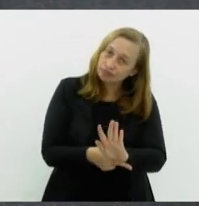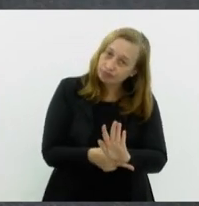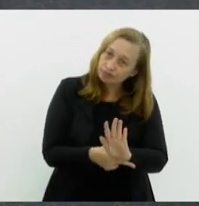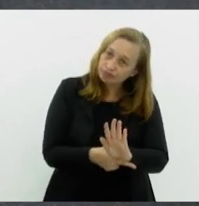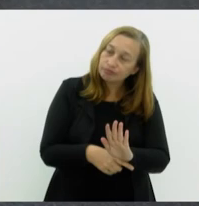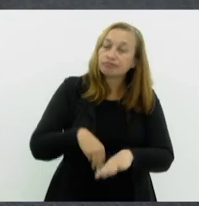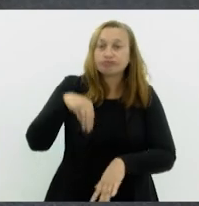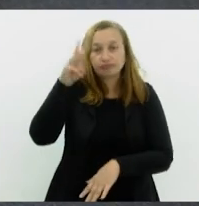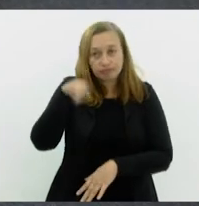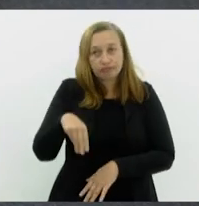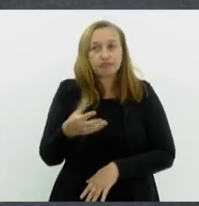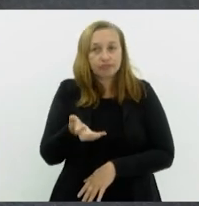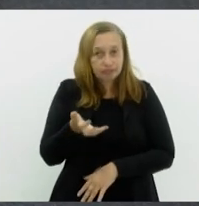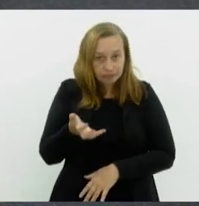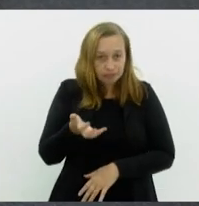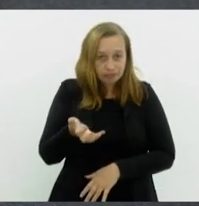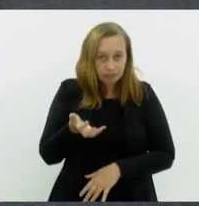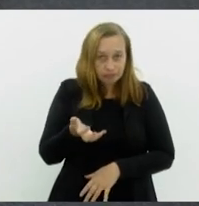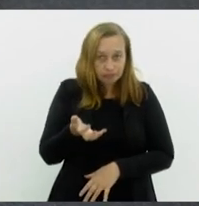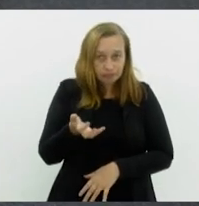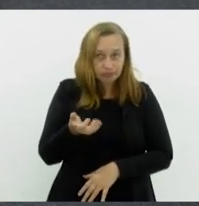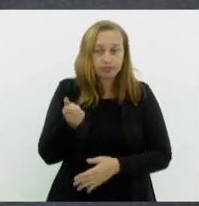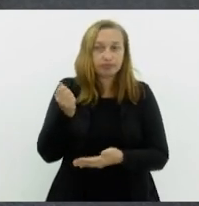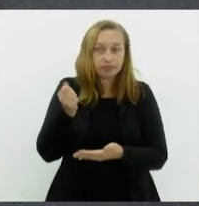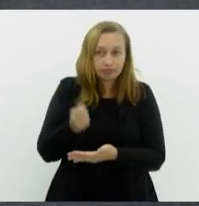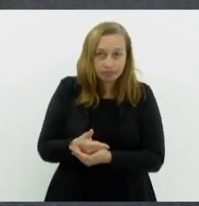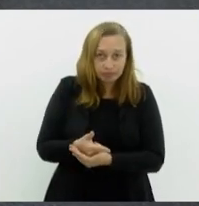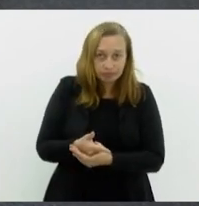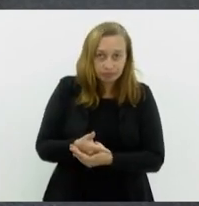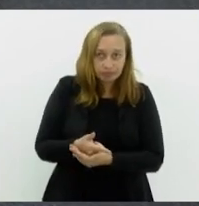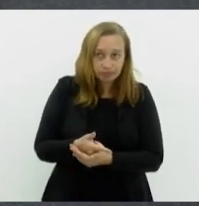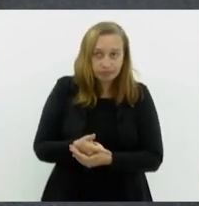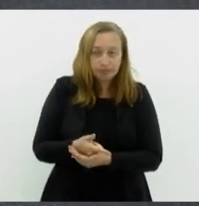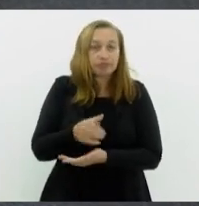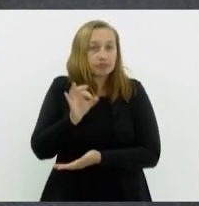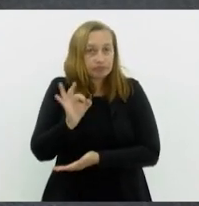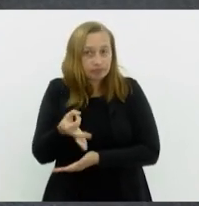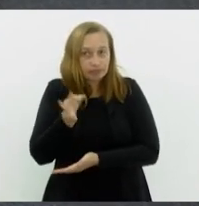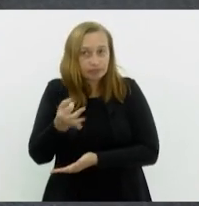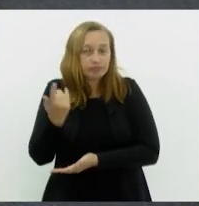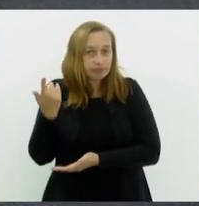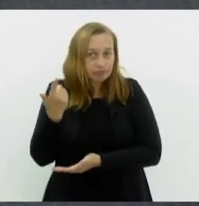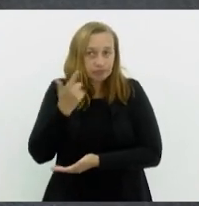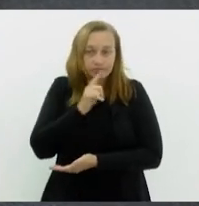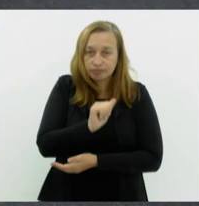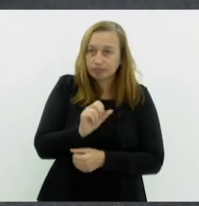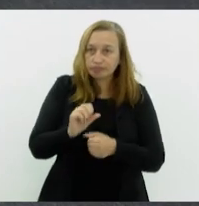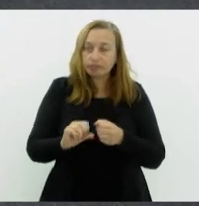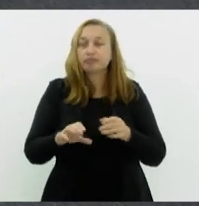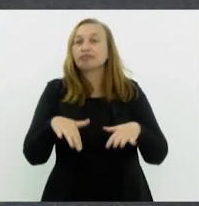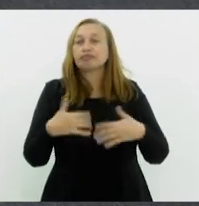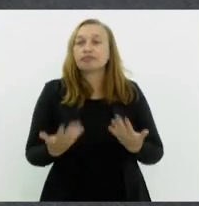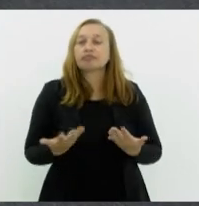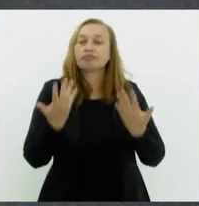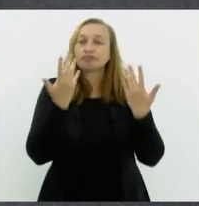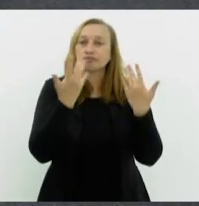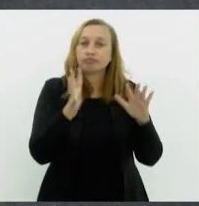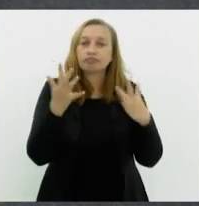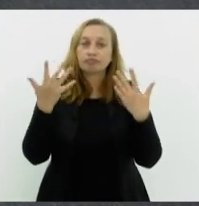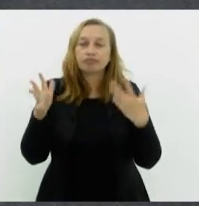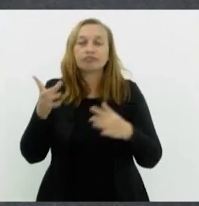que quem quer andar correto possa, de fato, conseguir fazê-lo. Então, eu parabenizo